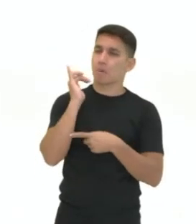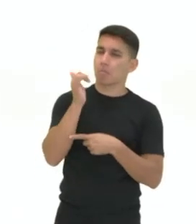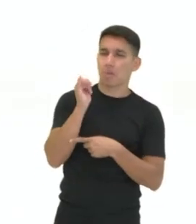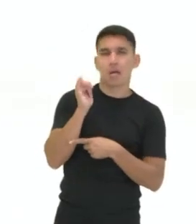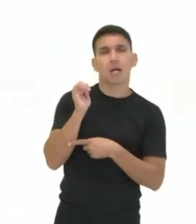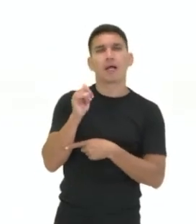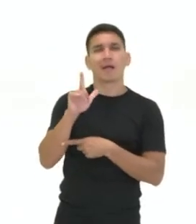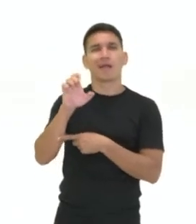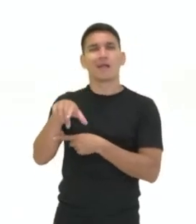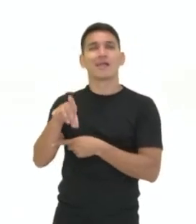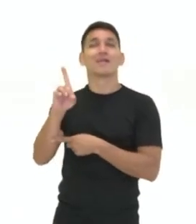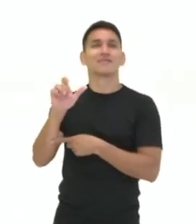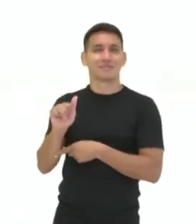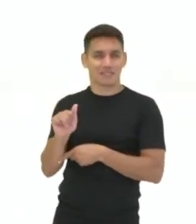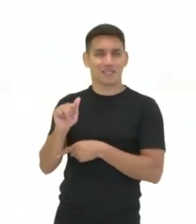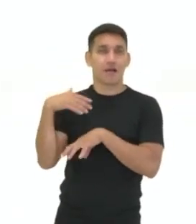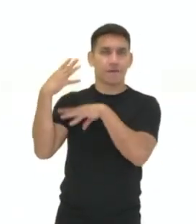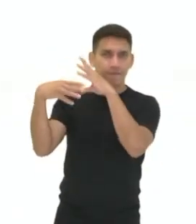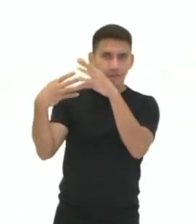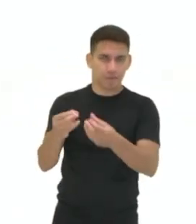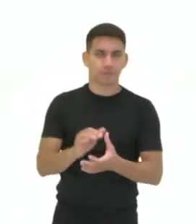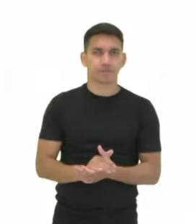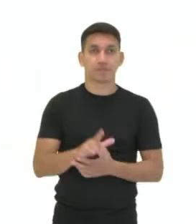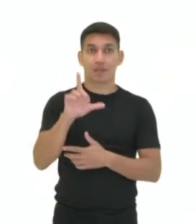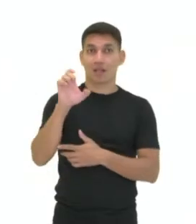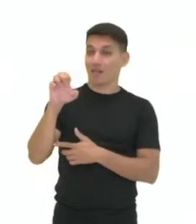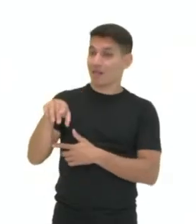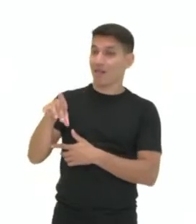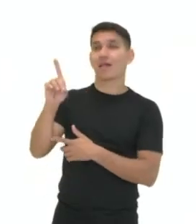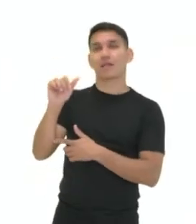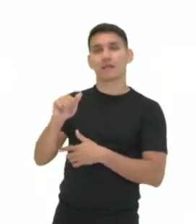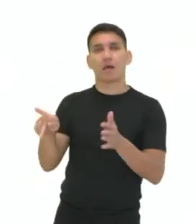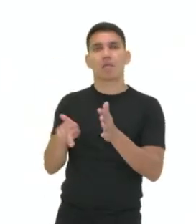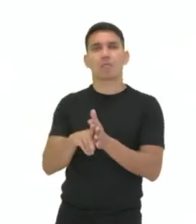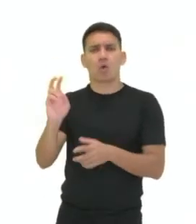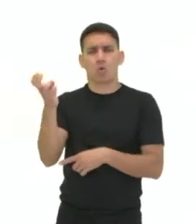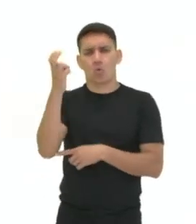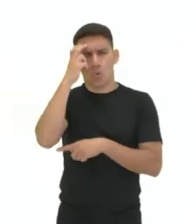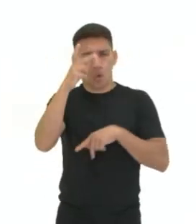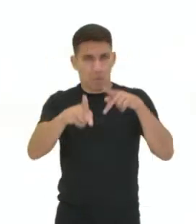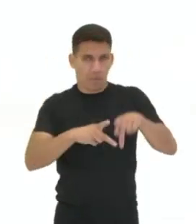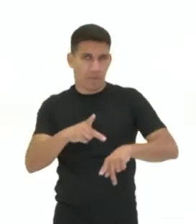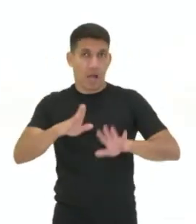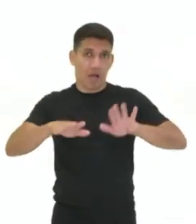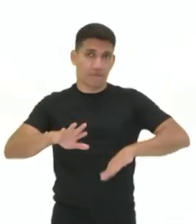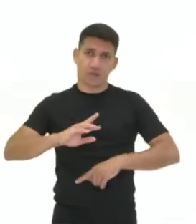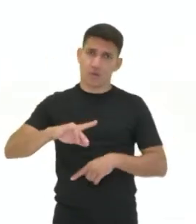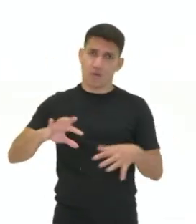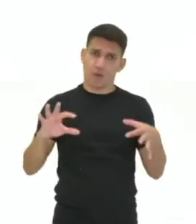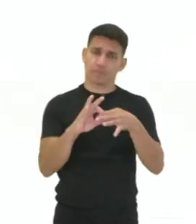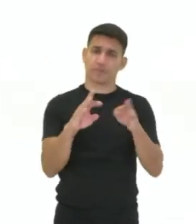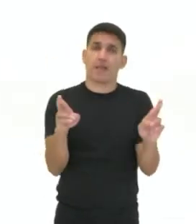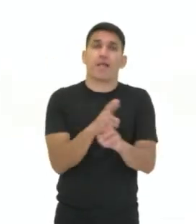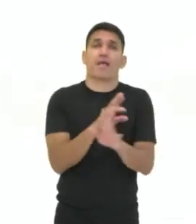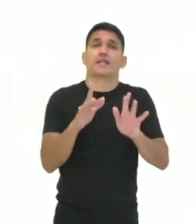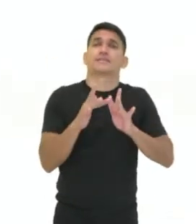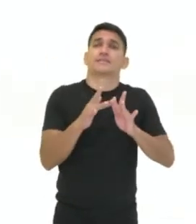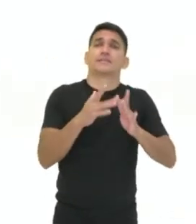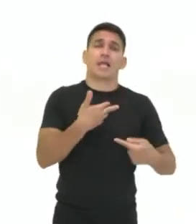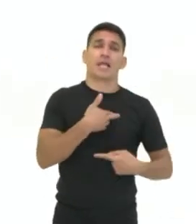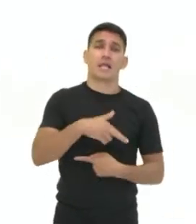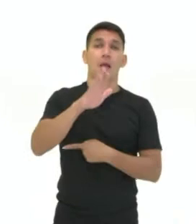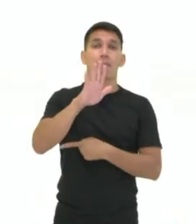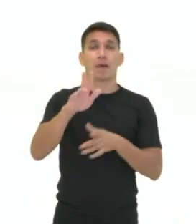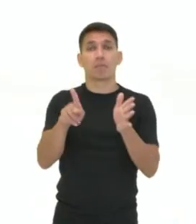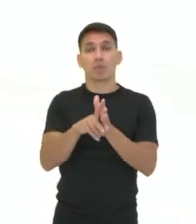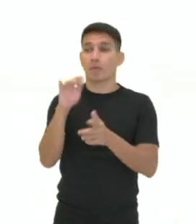fábulas. As lendas fazem parte da cultura popular. Nem sempre têm ligação com religiosidade, mas elas são narrativas